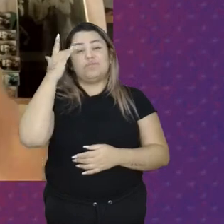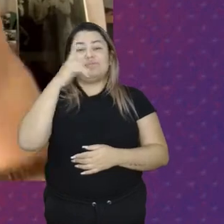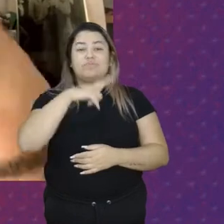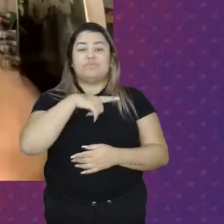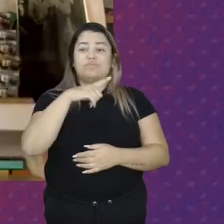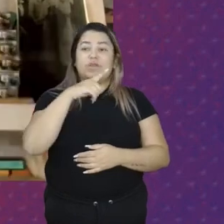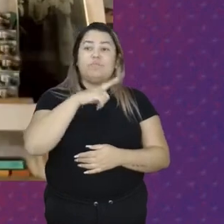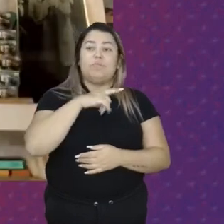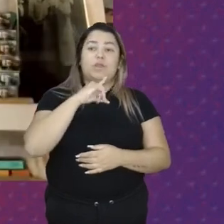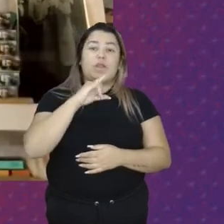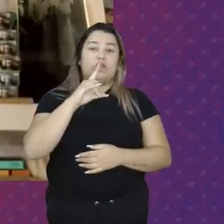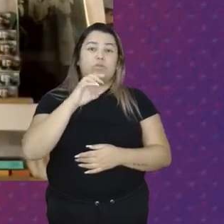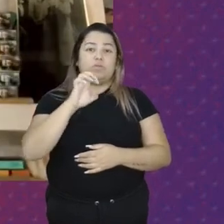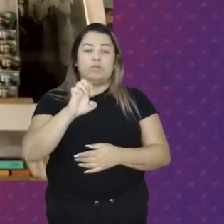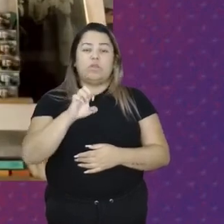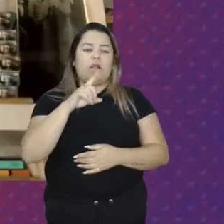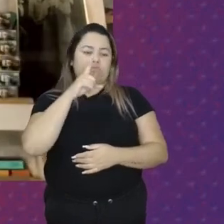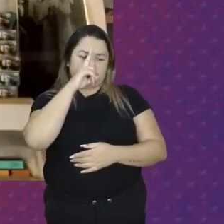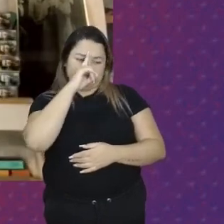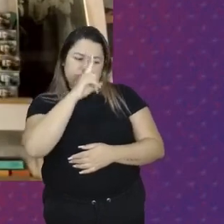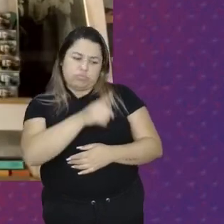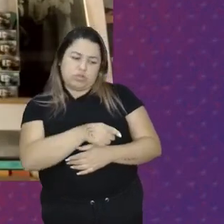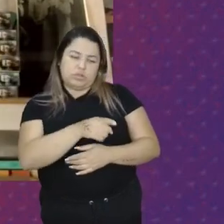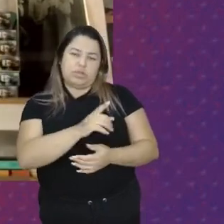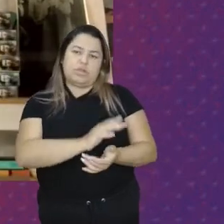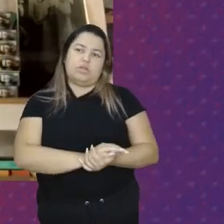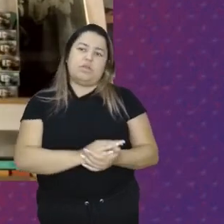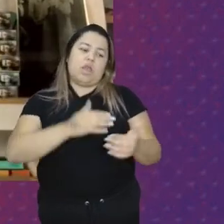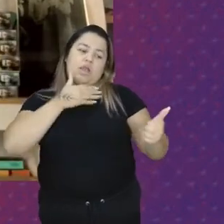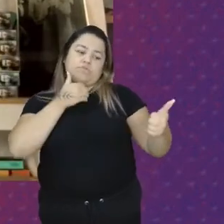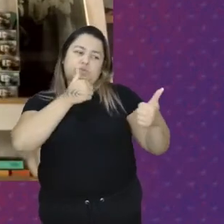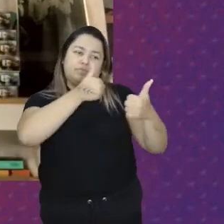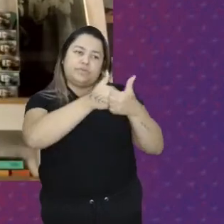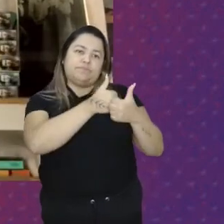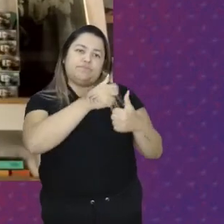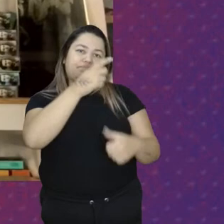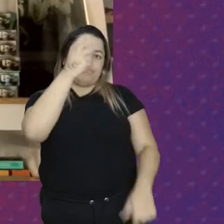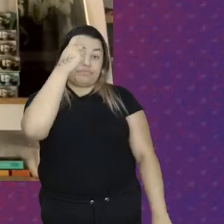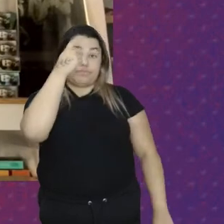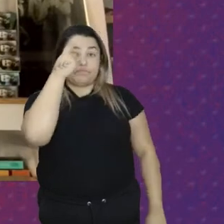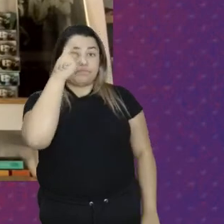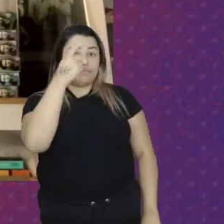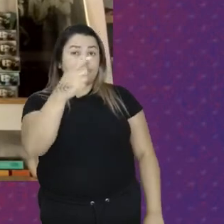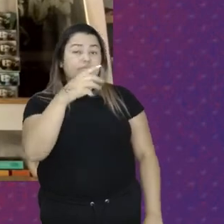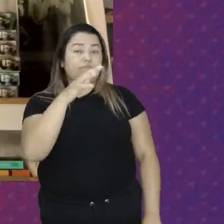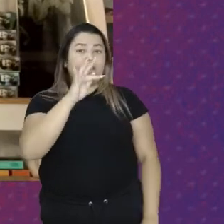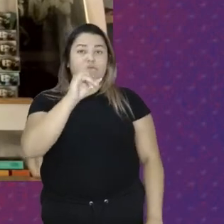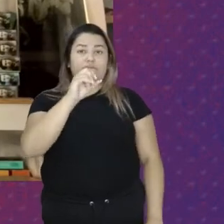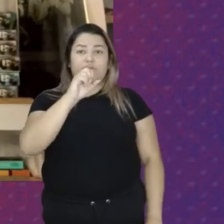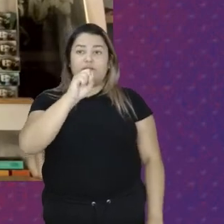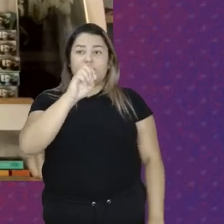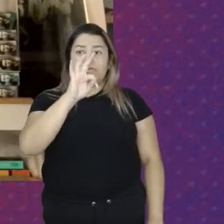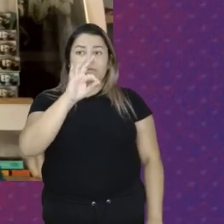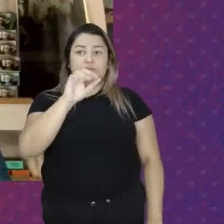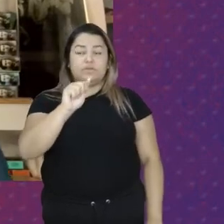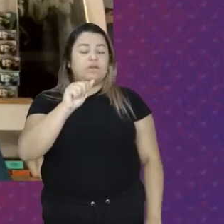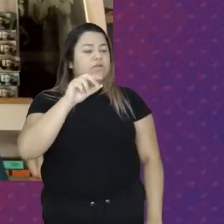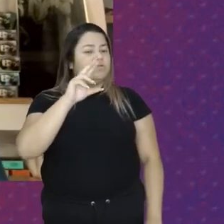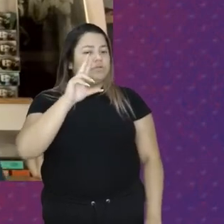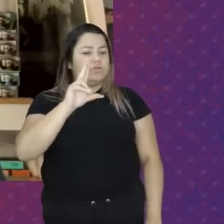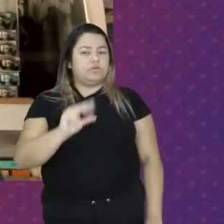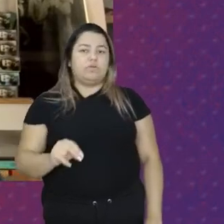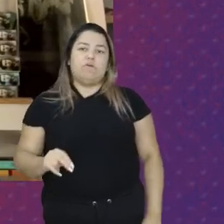índole autoritária, né, que se aproxima das ideias fascistas, não é só isso. Isso é